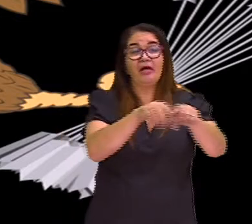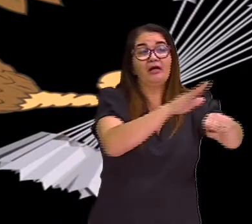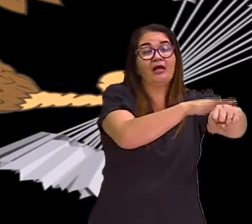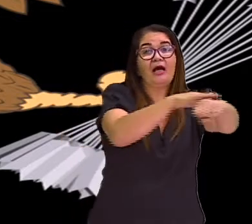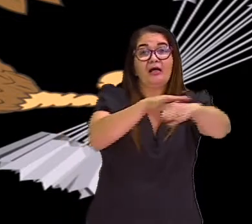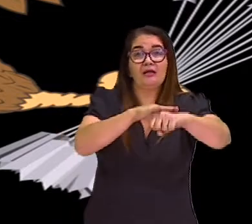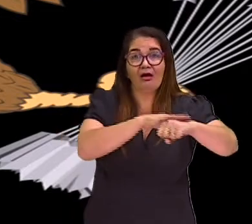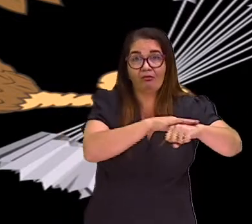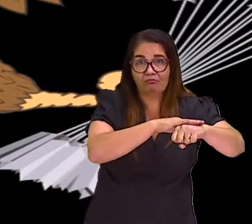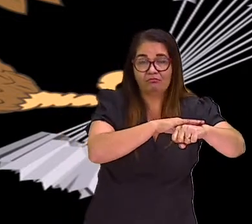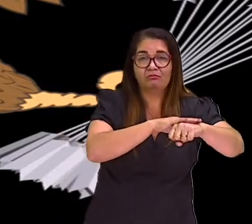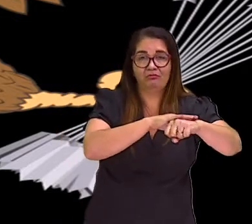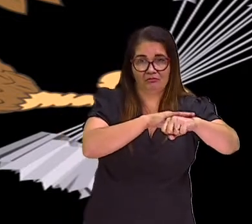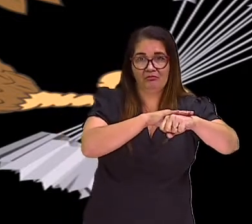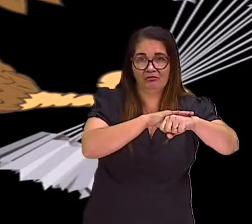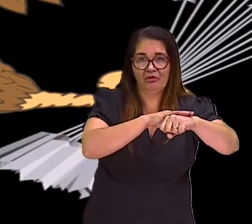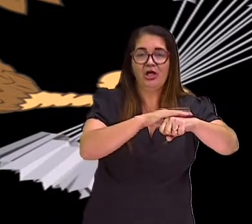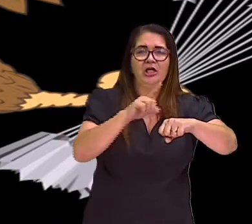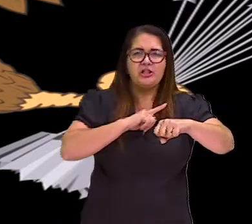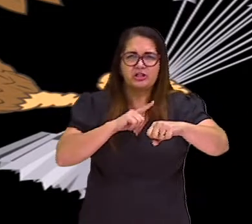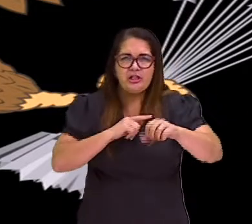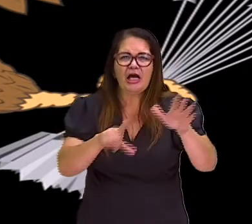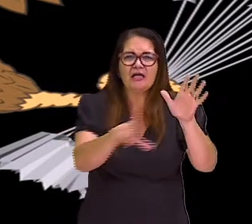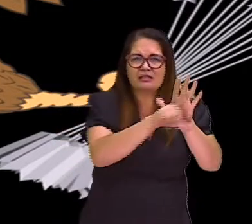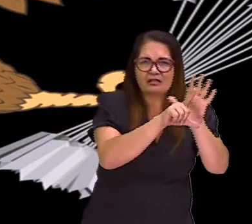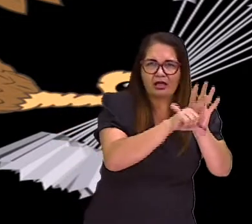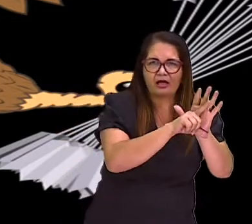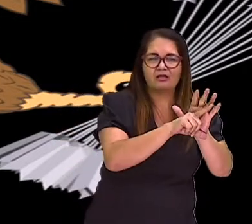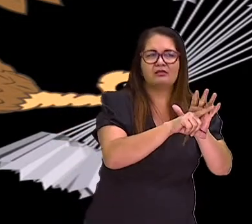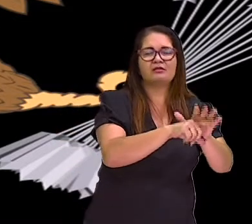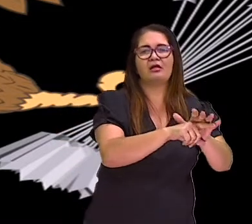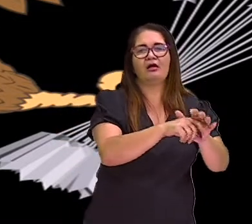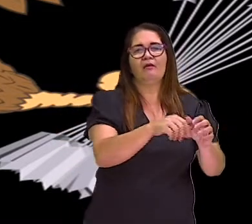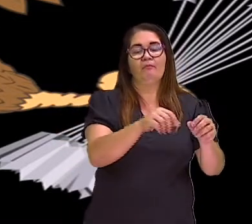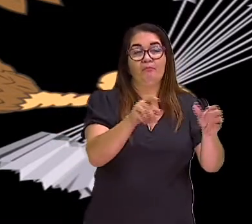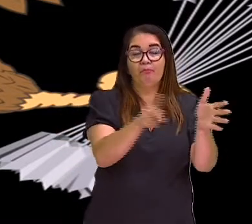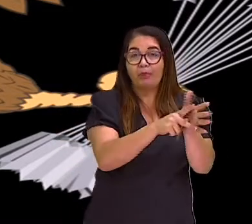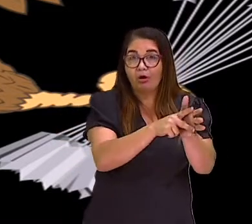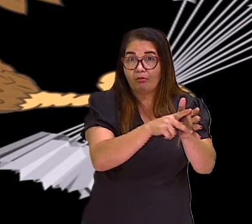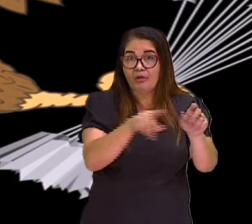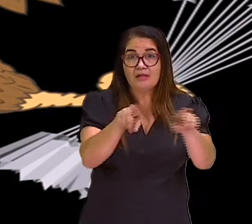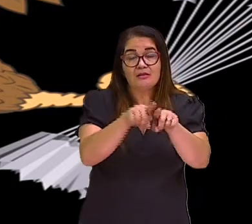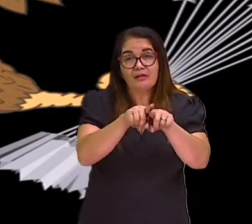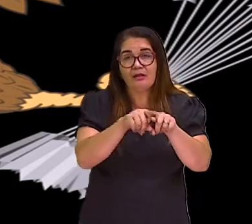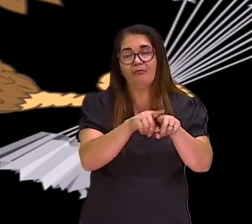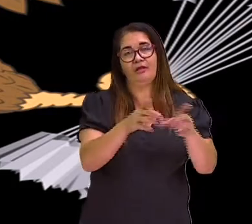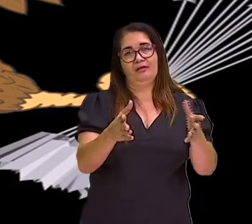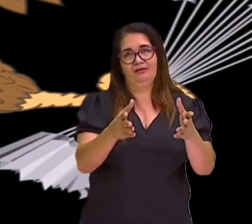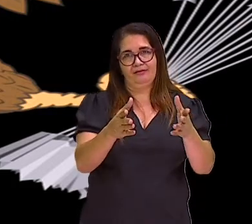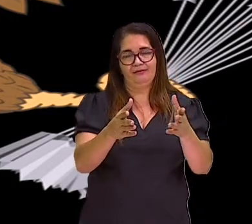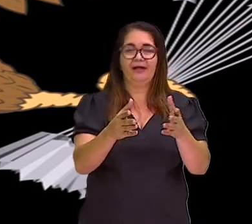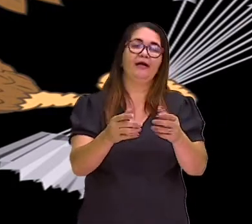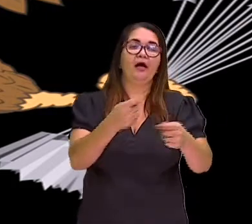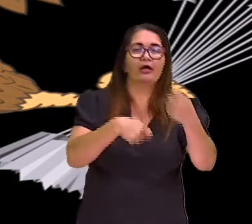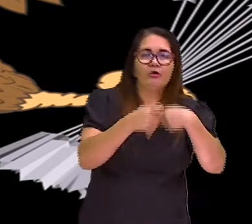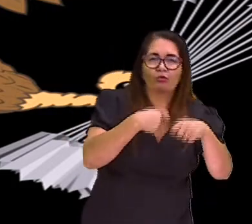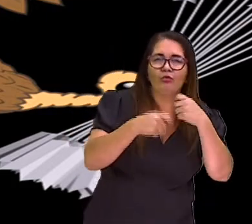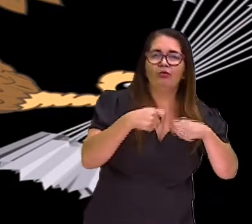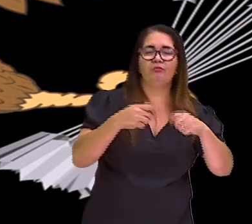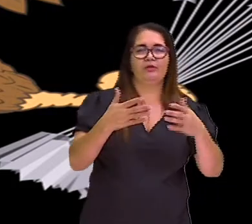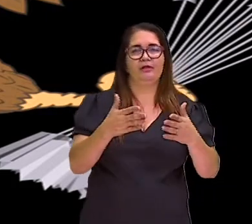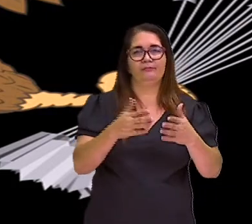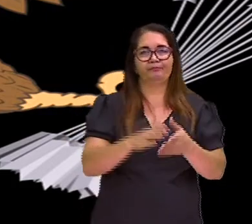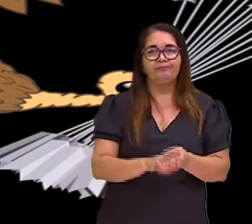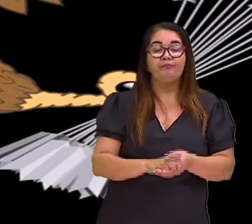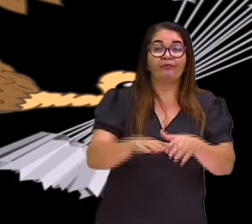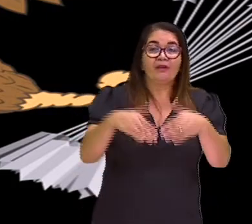Enquanto isso, o sudoeste e o sudeste dos Estados Unidos foram colonizados pelos espanhóis